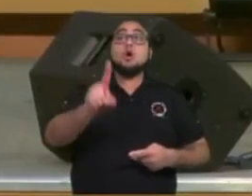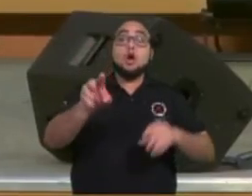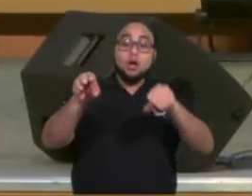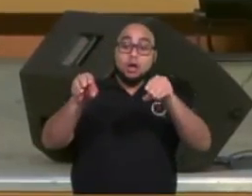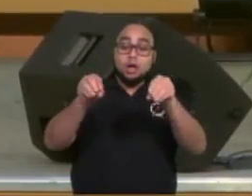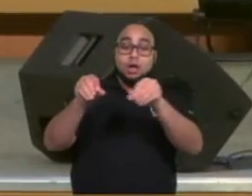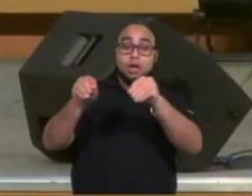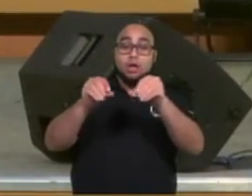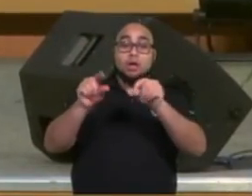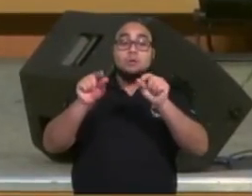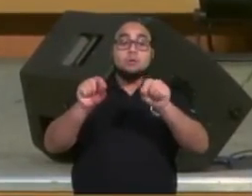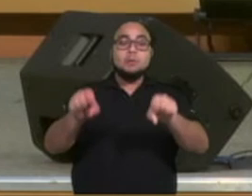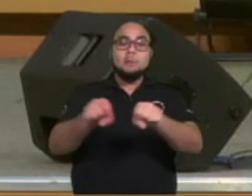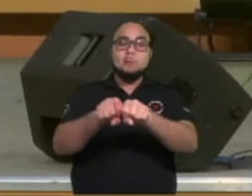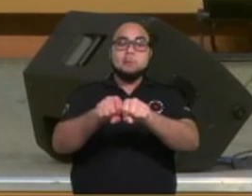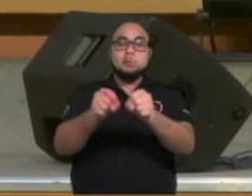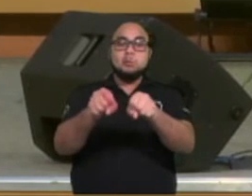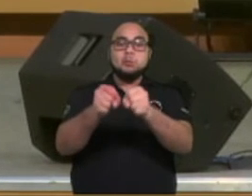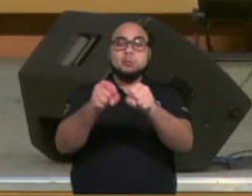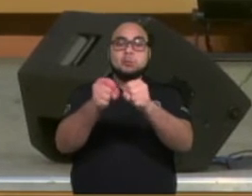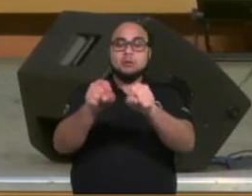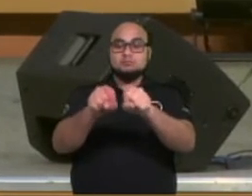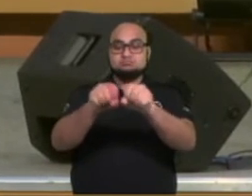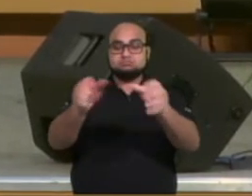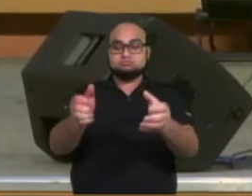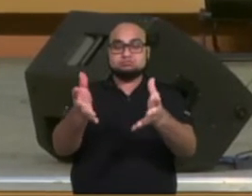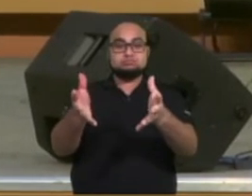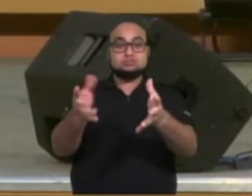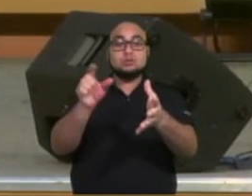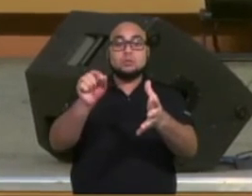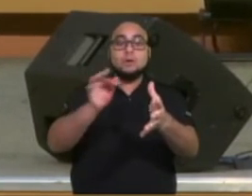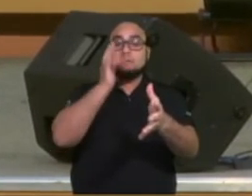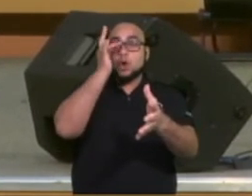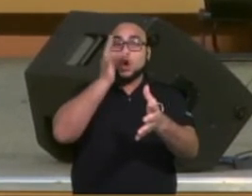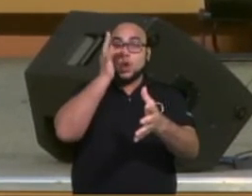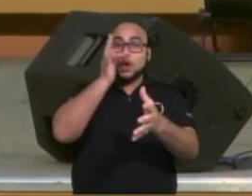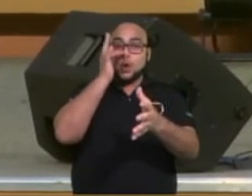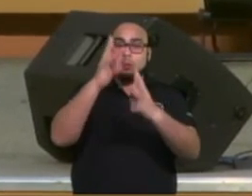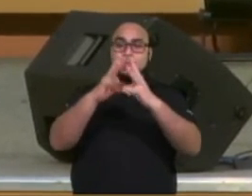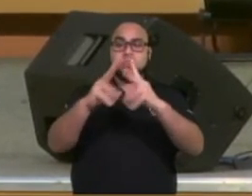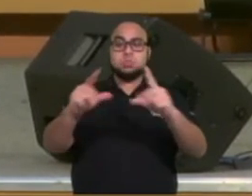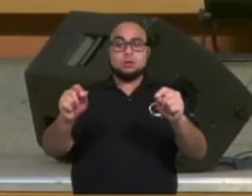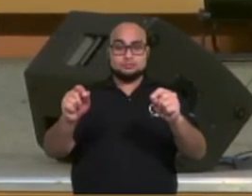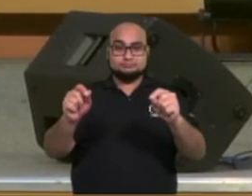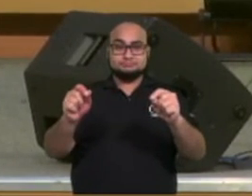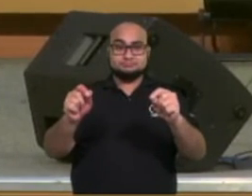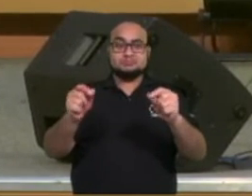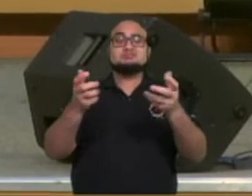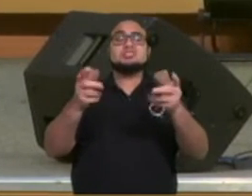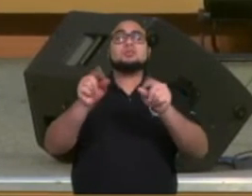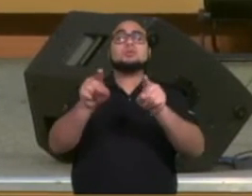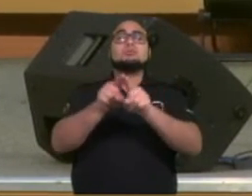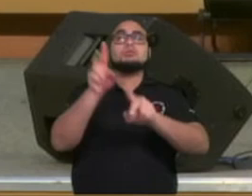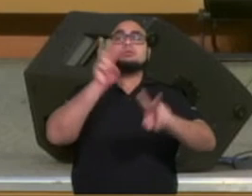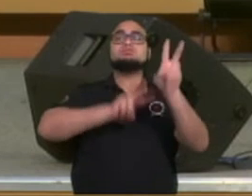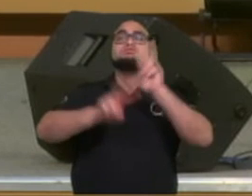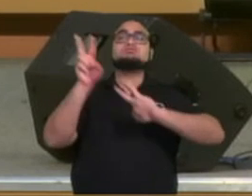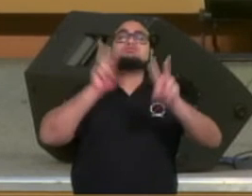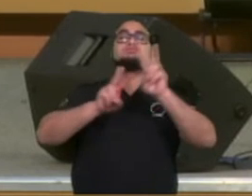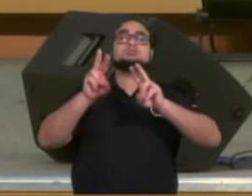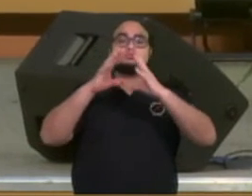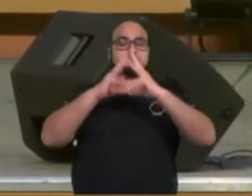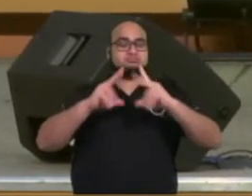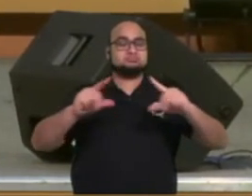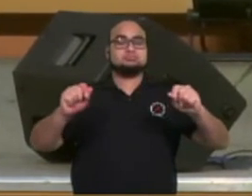cacto é como a flor da erva do campo logo vai embora é como o vento ou algo passa é um